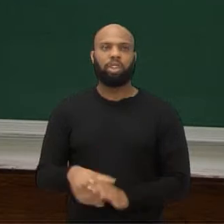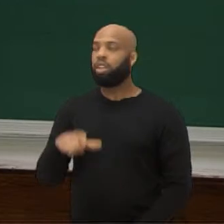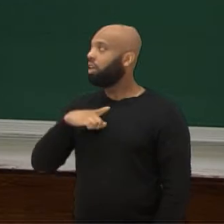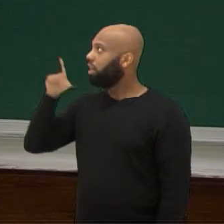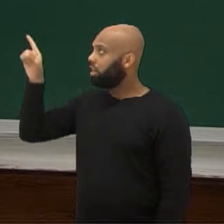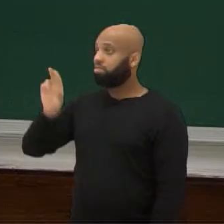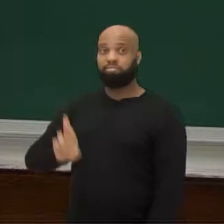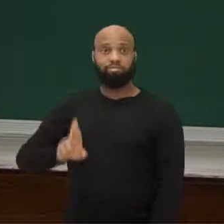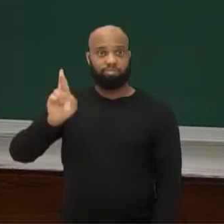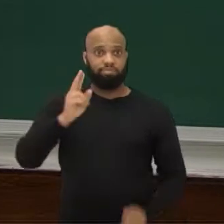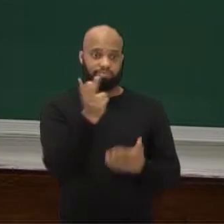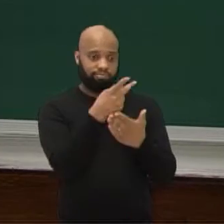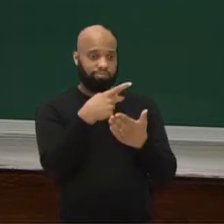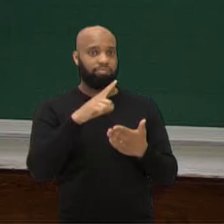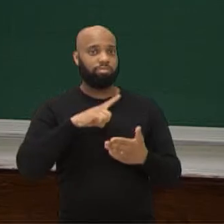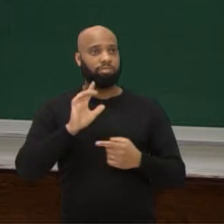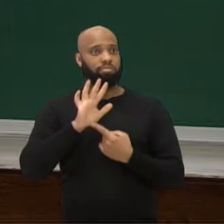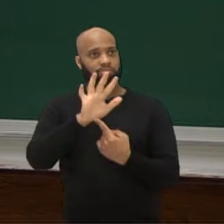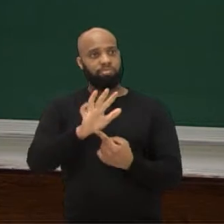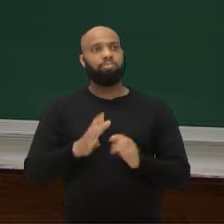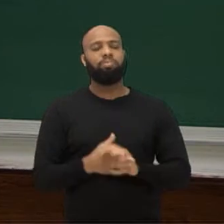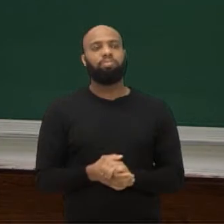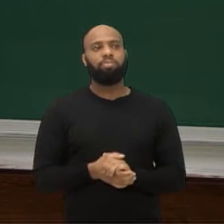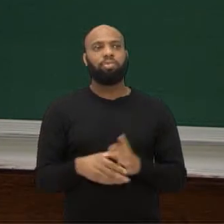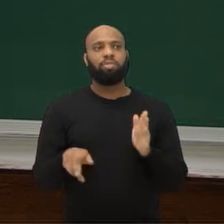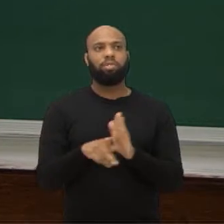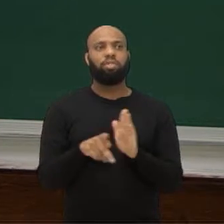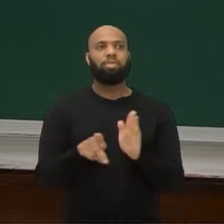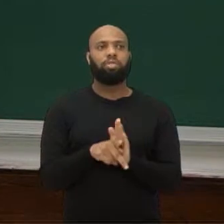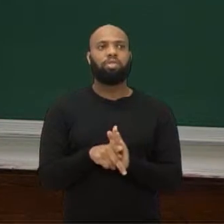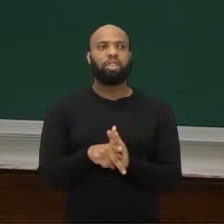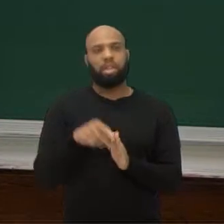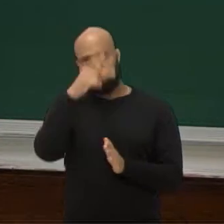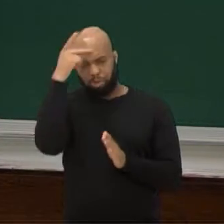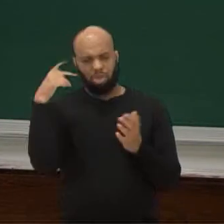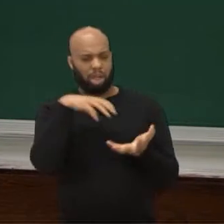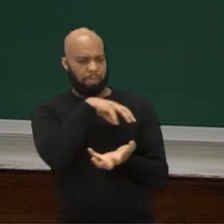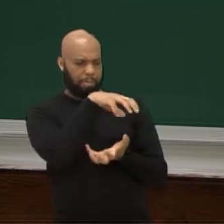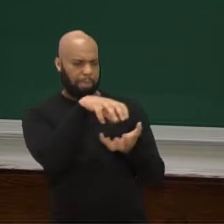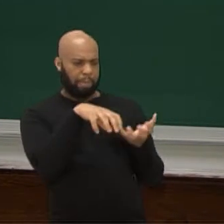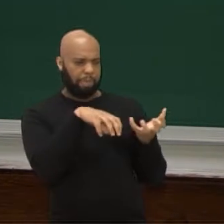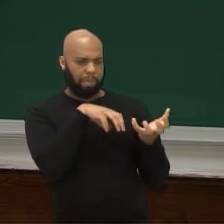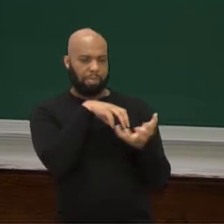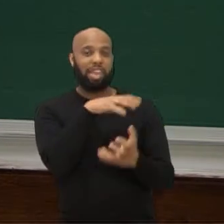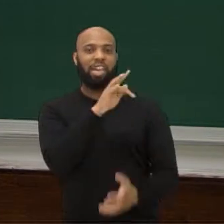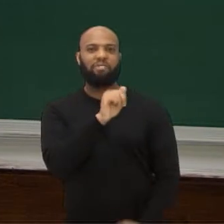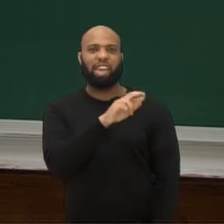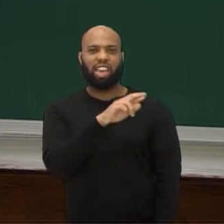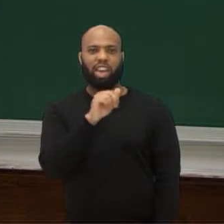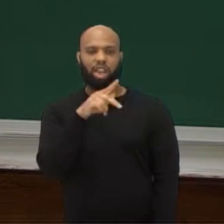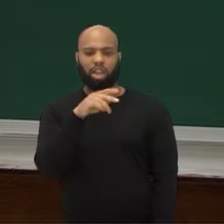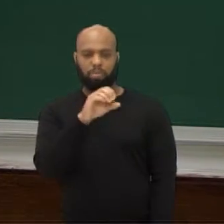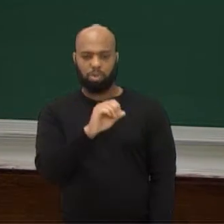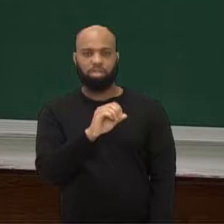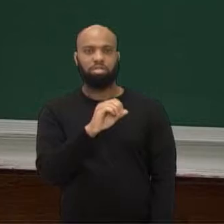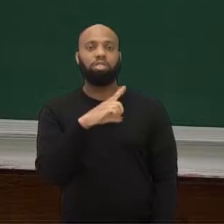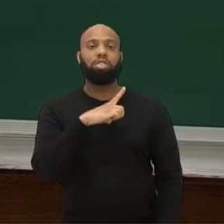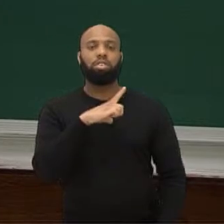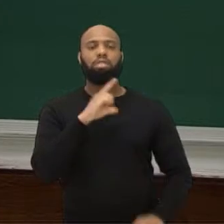essa representação, tá, dos rebeldes, dos farrapos, né,